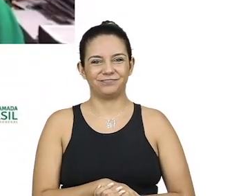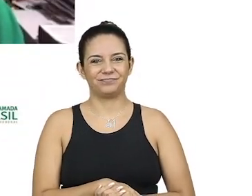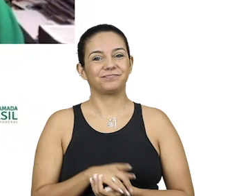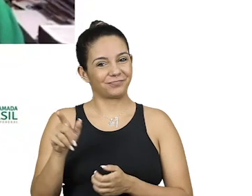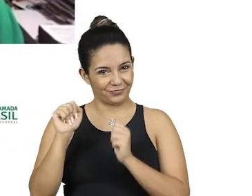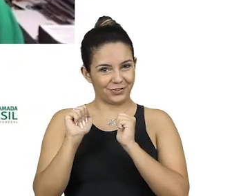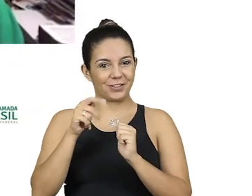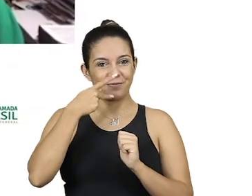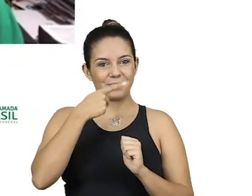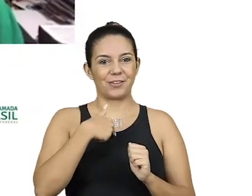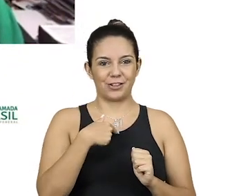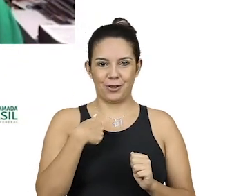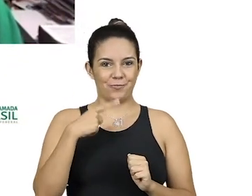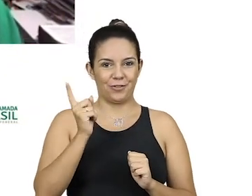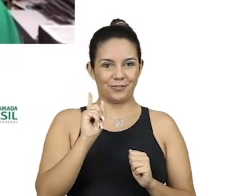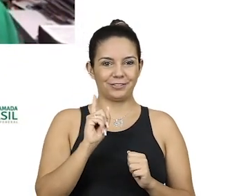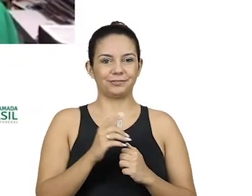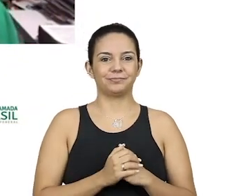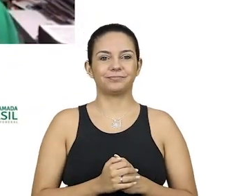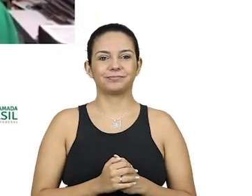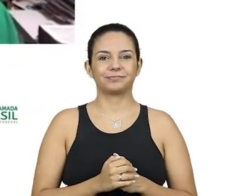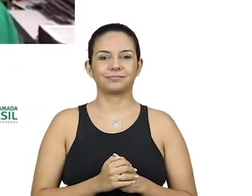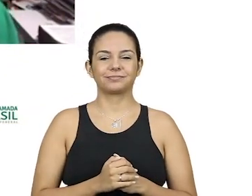Você pode, eu não.